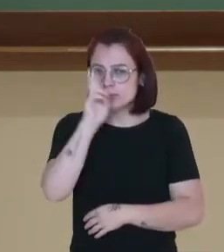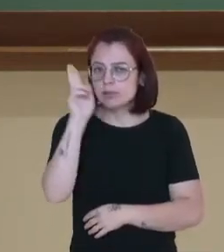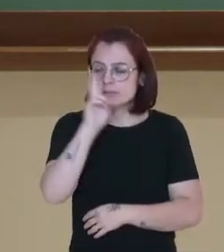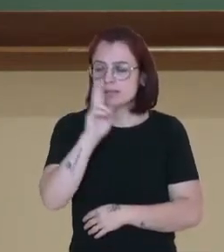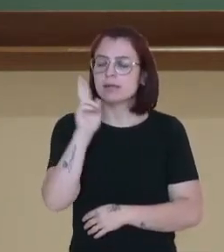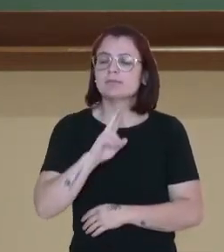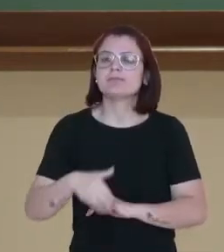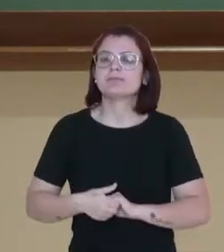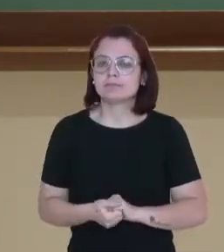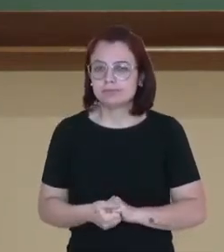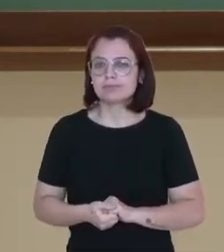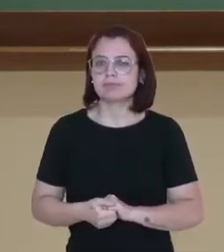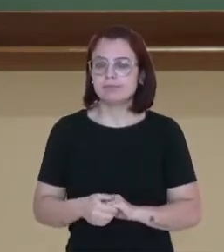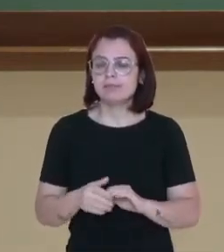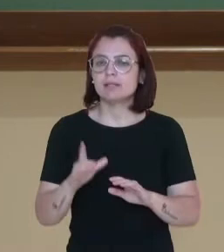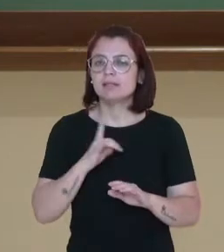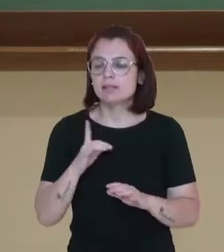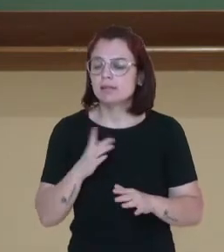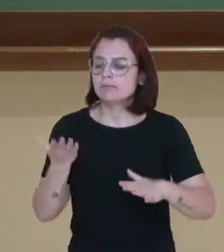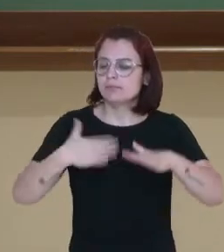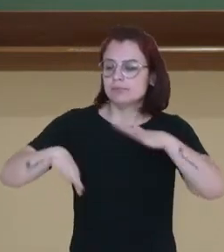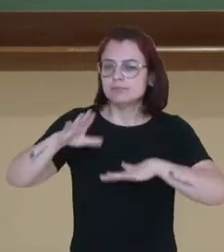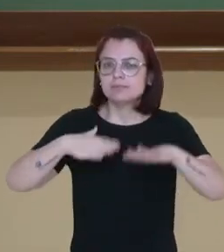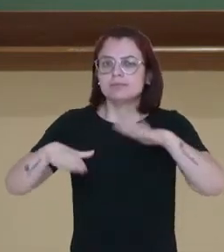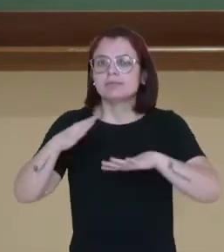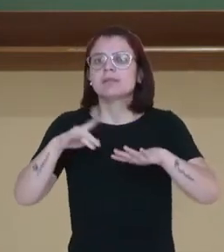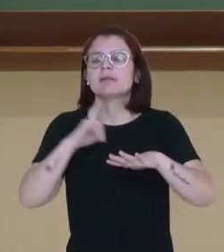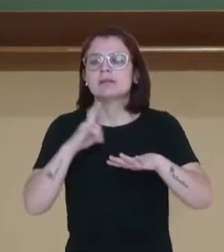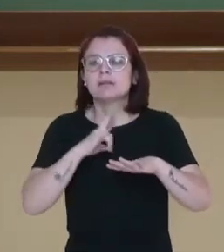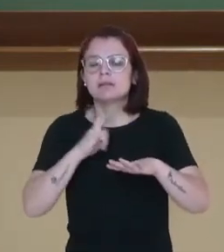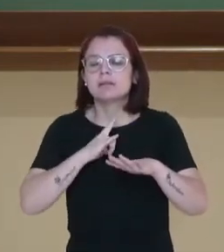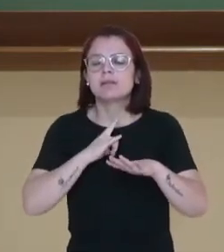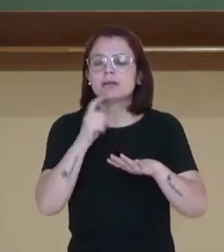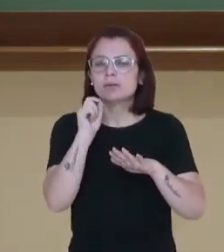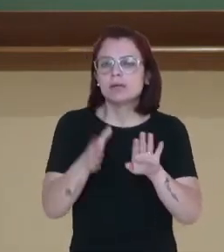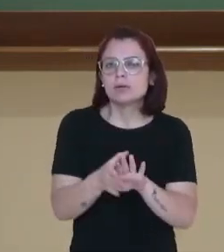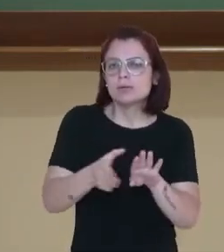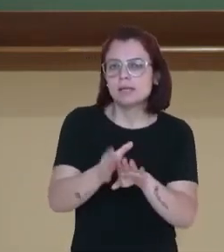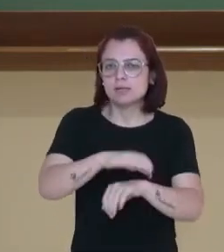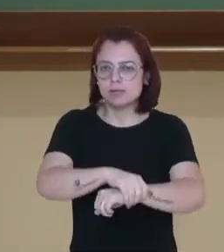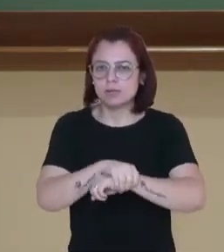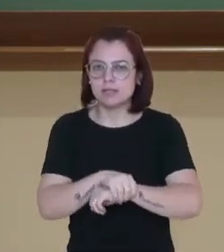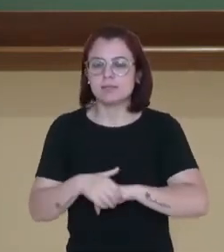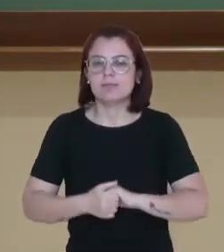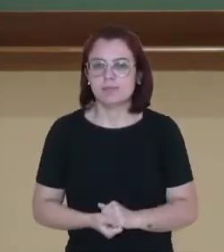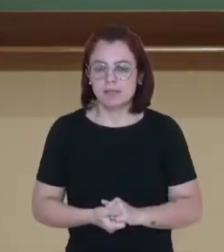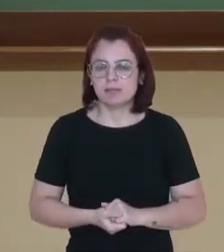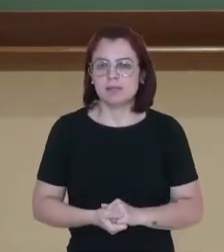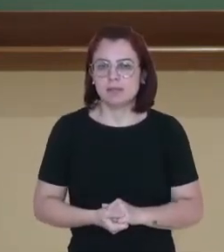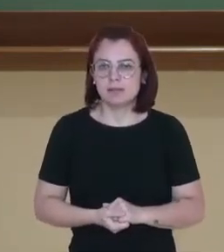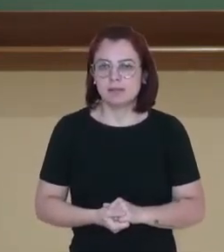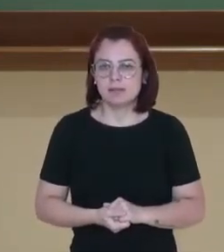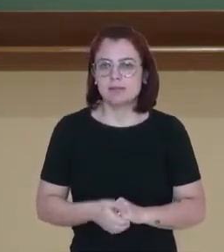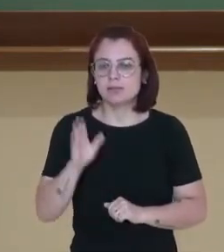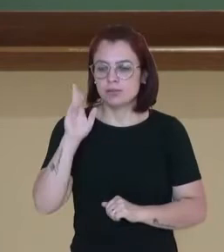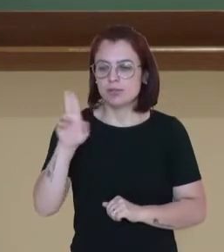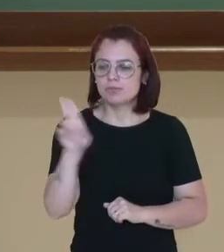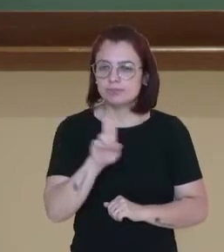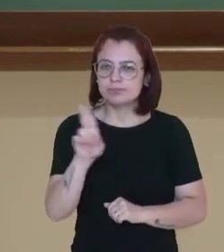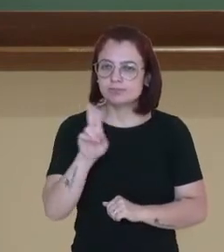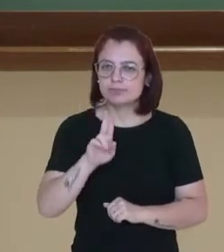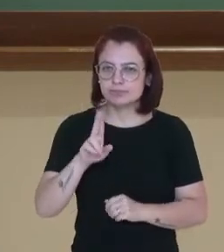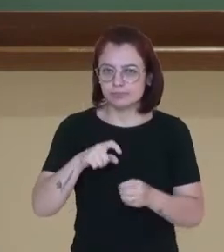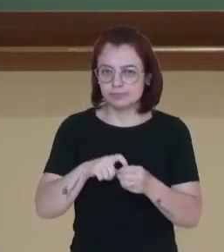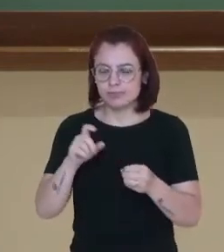União Soviética, configurou a formatação do chamado Conselho de Segurança. Uma vez extinta a União Soviética, a